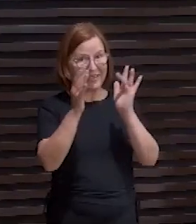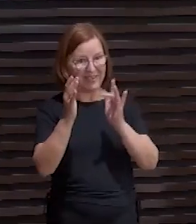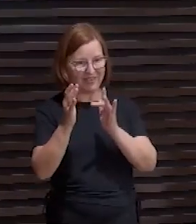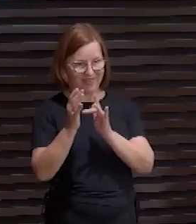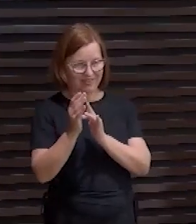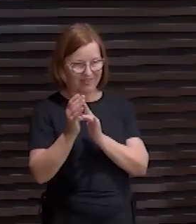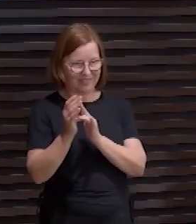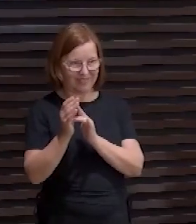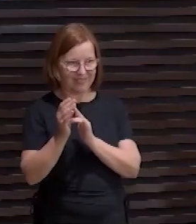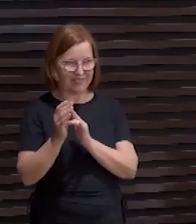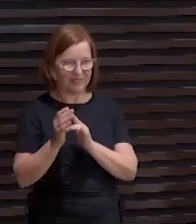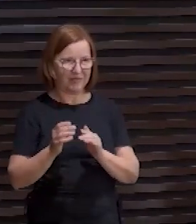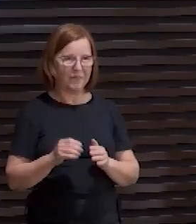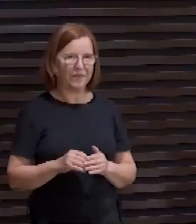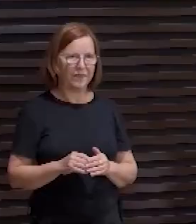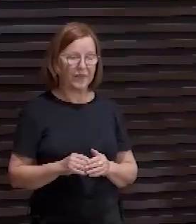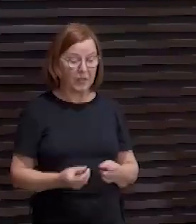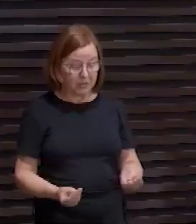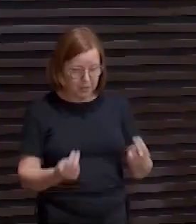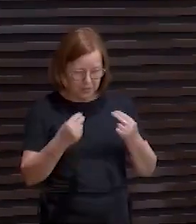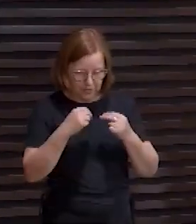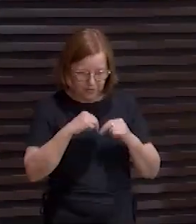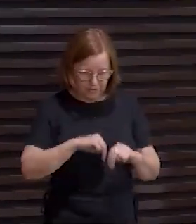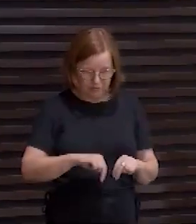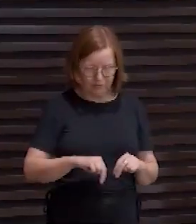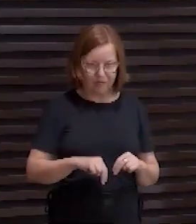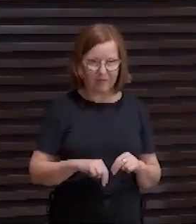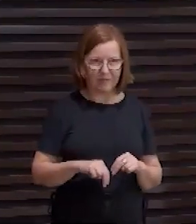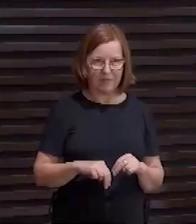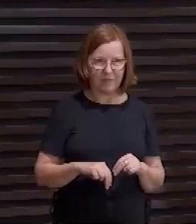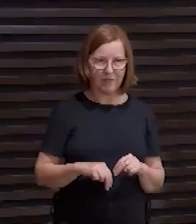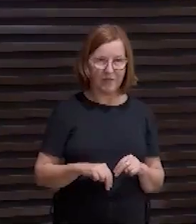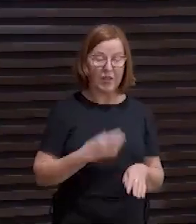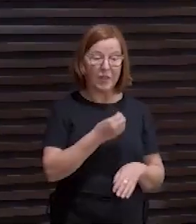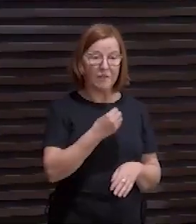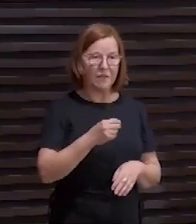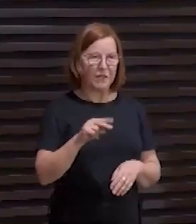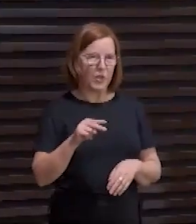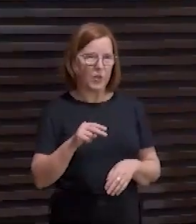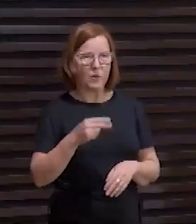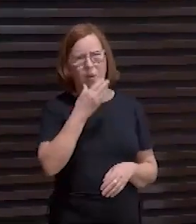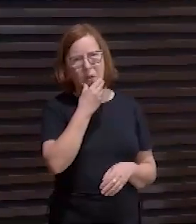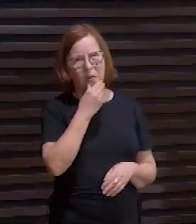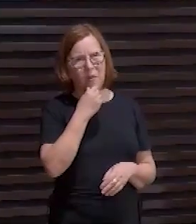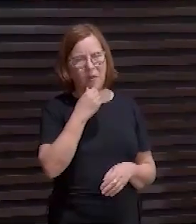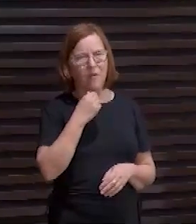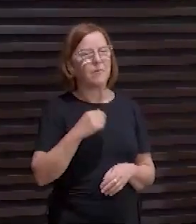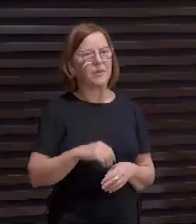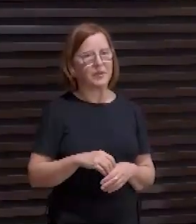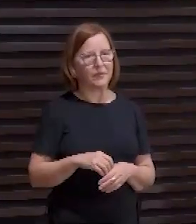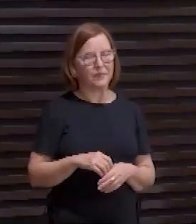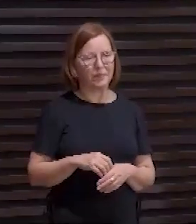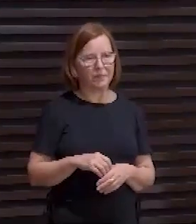Jesus, a hora que ele se humilha, a hora que ele passa a viver como um homem, e ele encara a pior